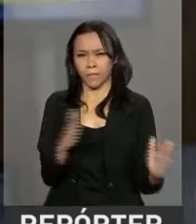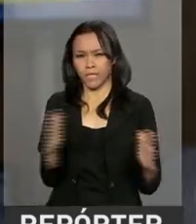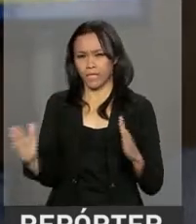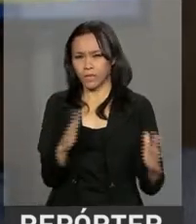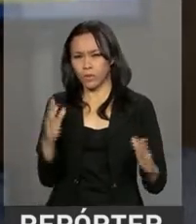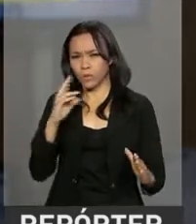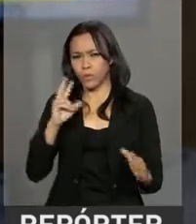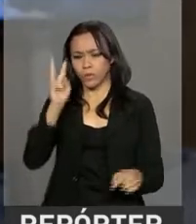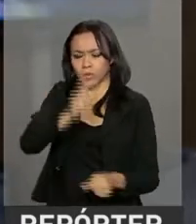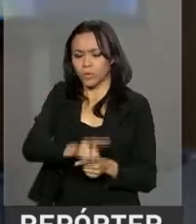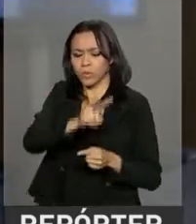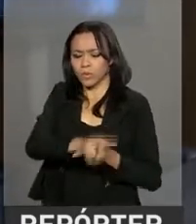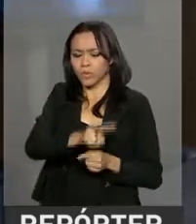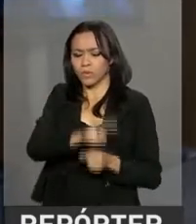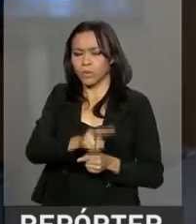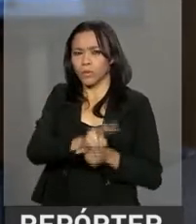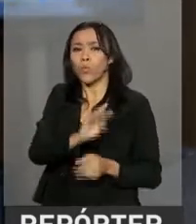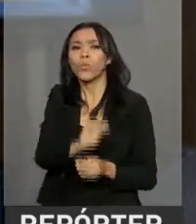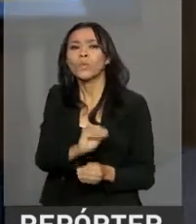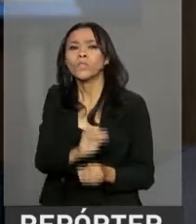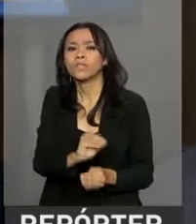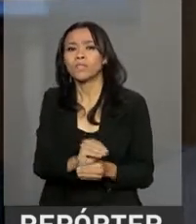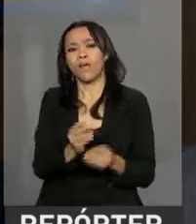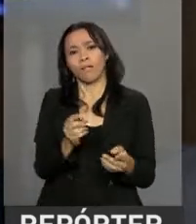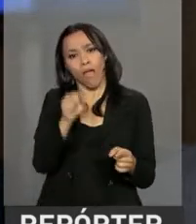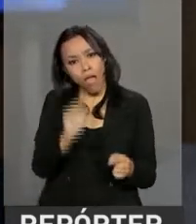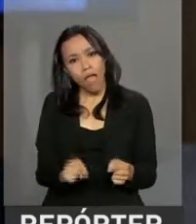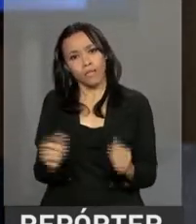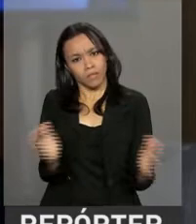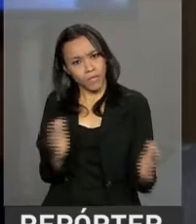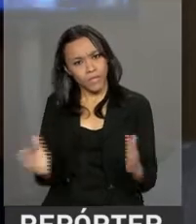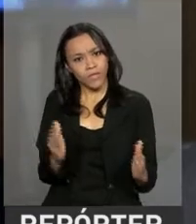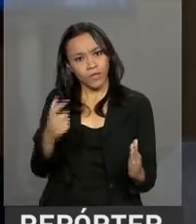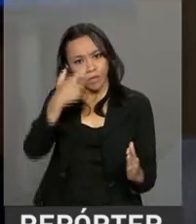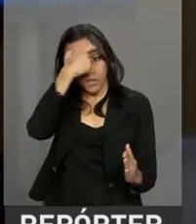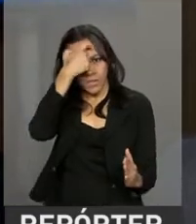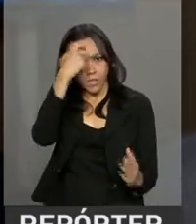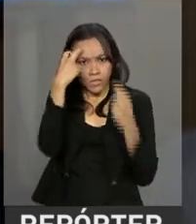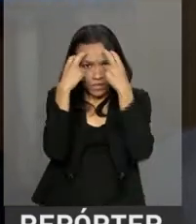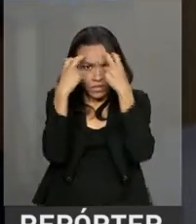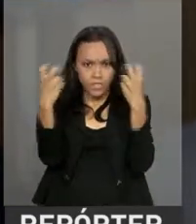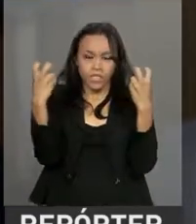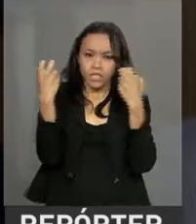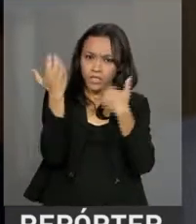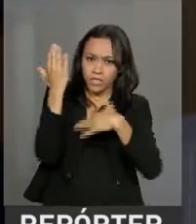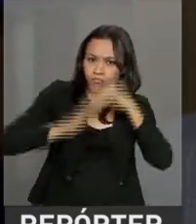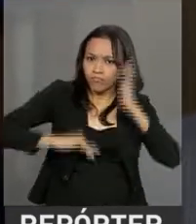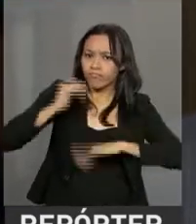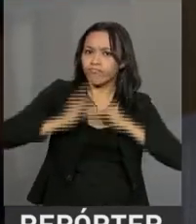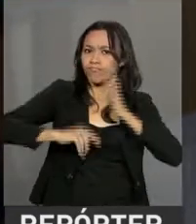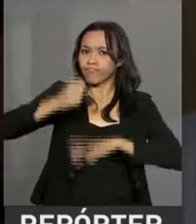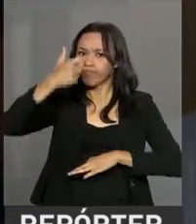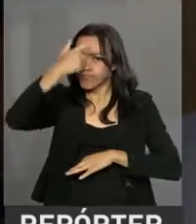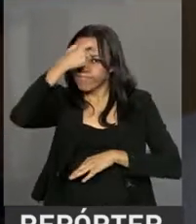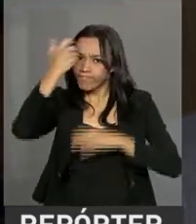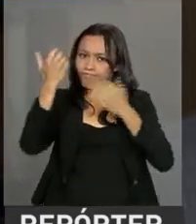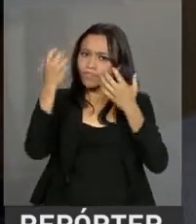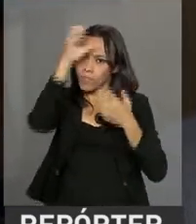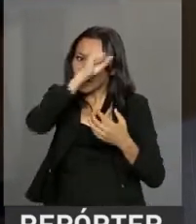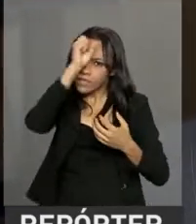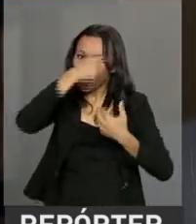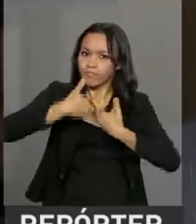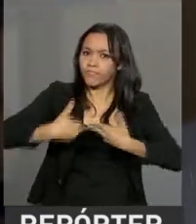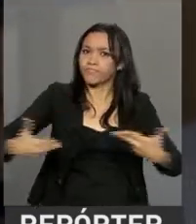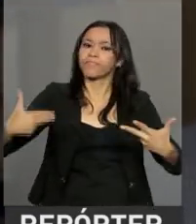acompanhamento maior ela certamente vão ter É nesse período que se desenvolve as competências habilidades humanas né então elas vão